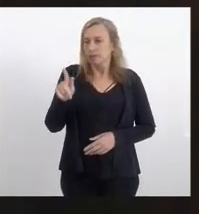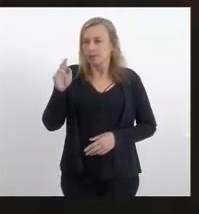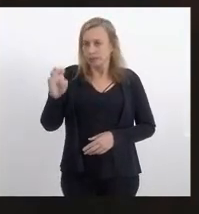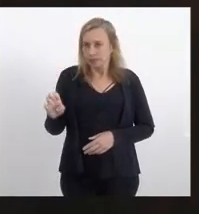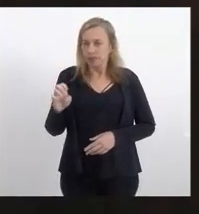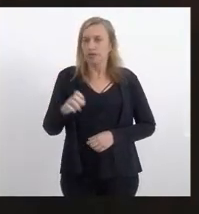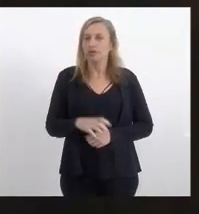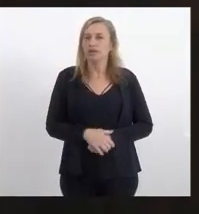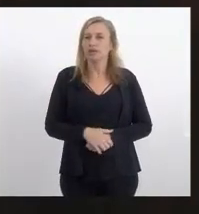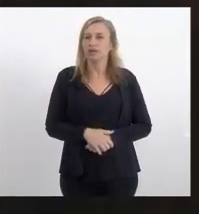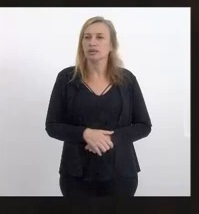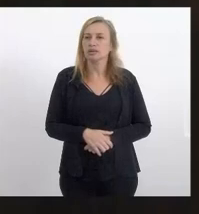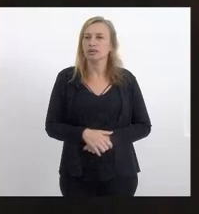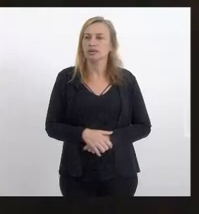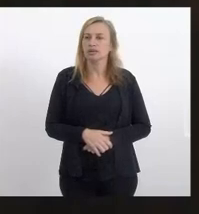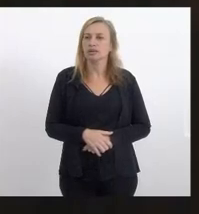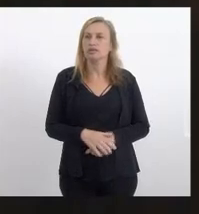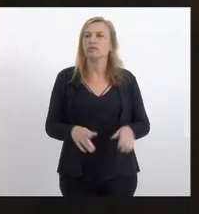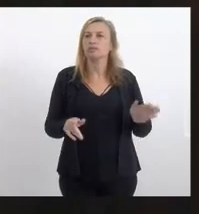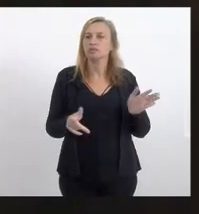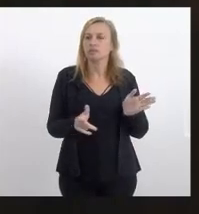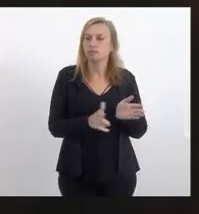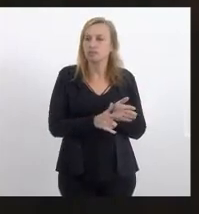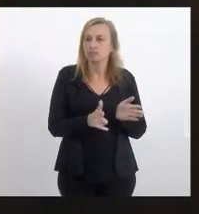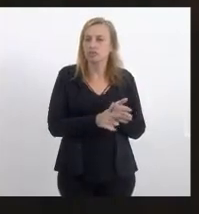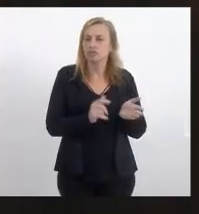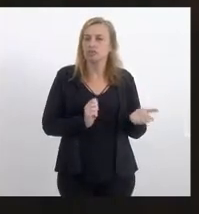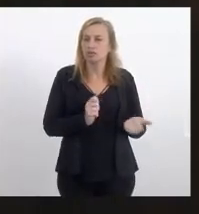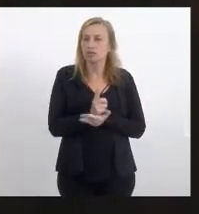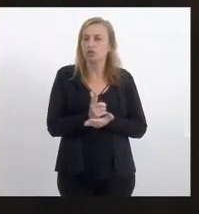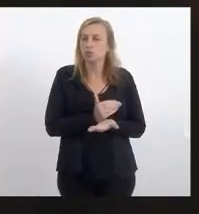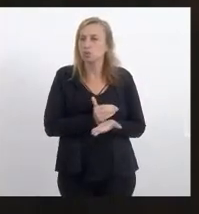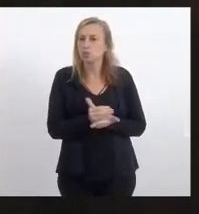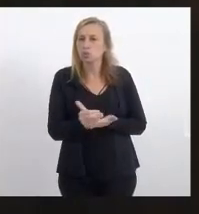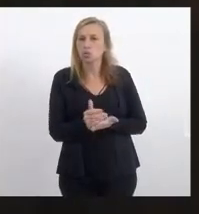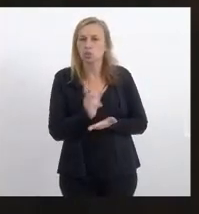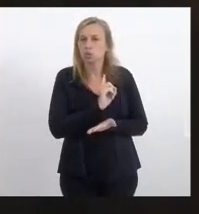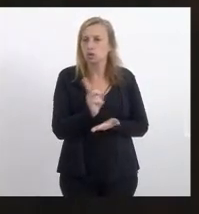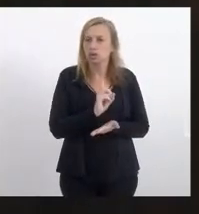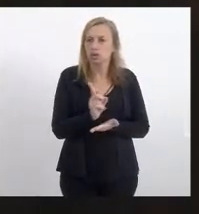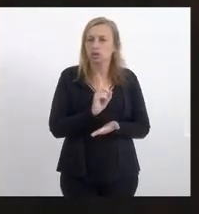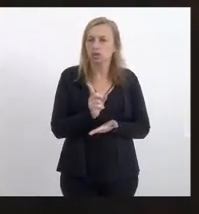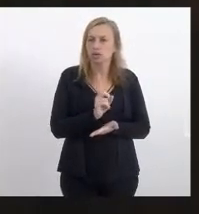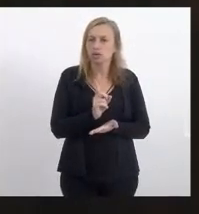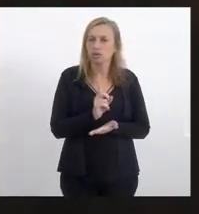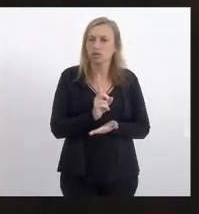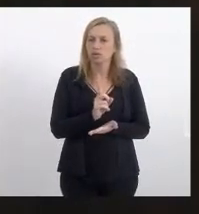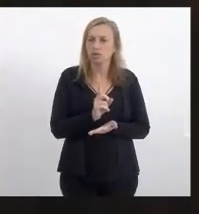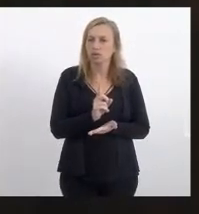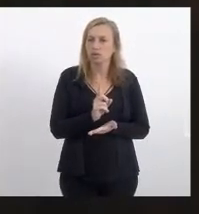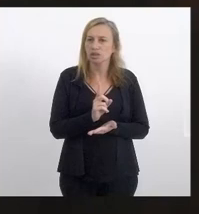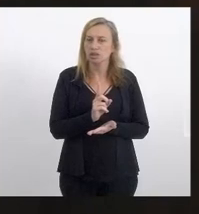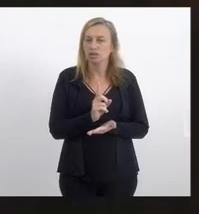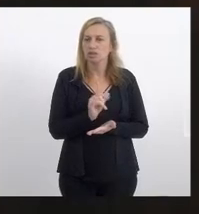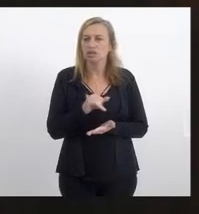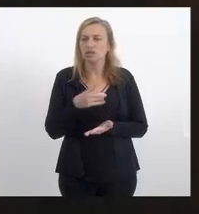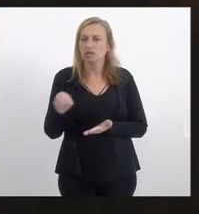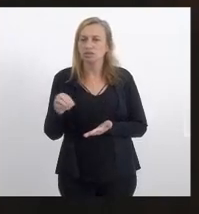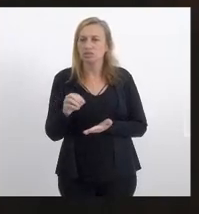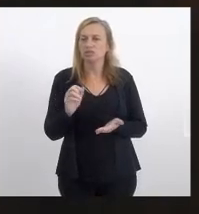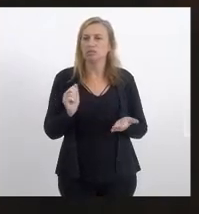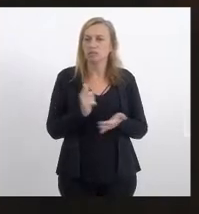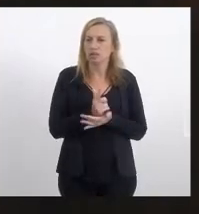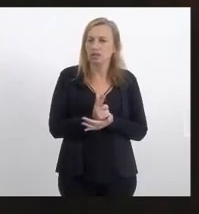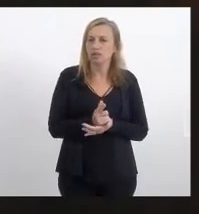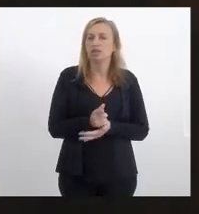foi para folha de pagamento que aí começou a não mais isentar os pagamentos como